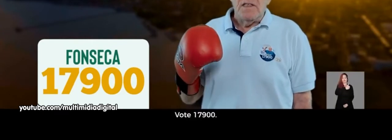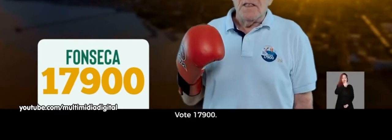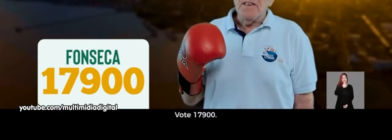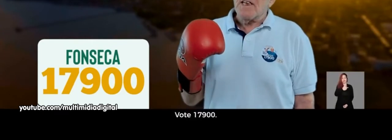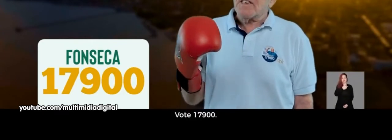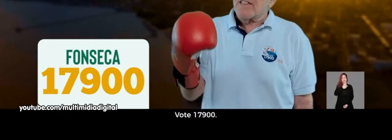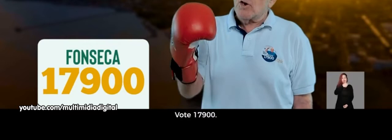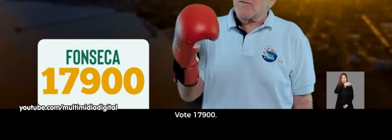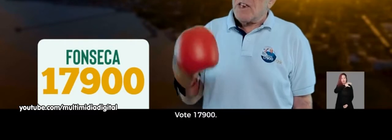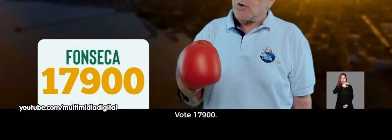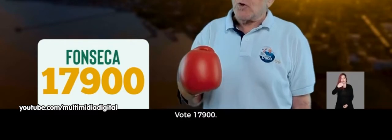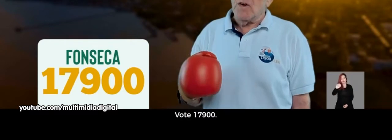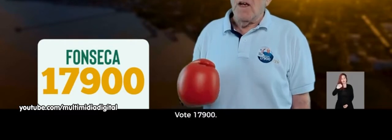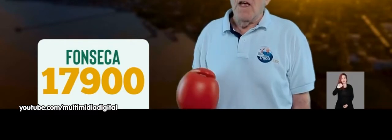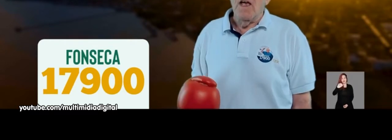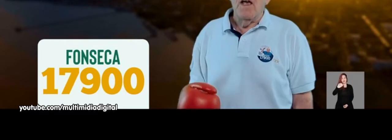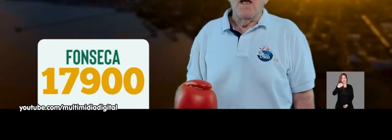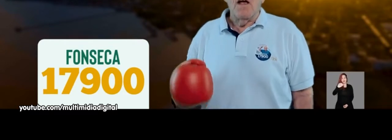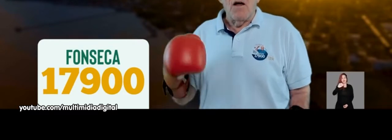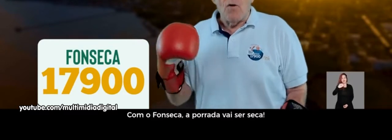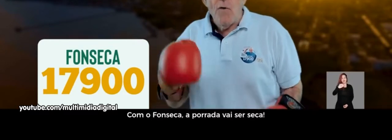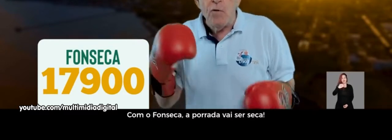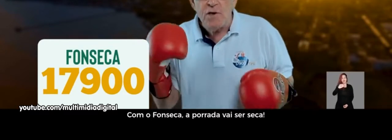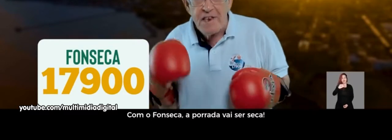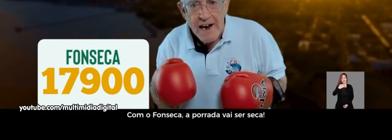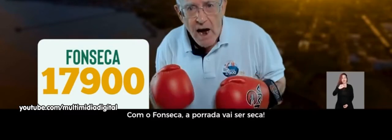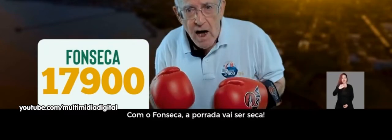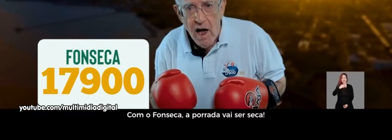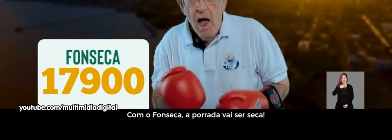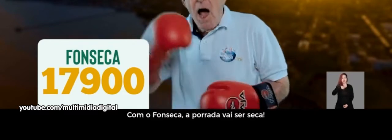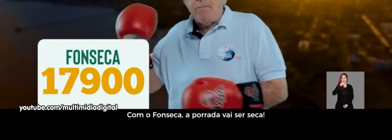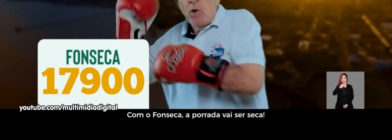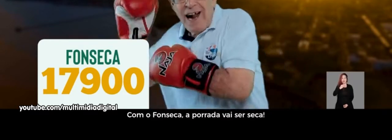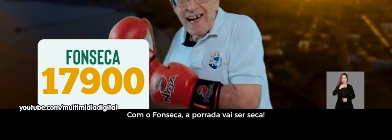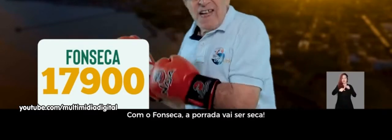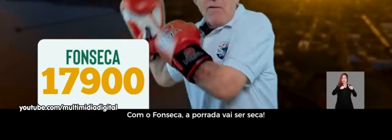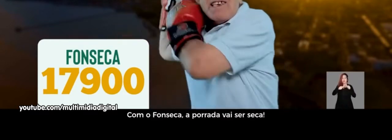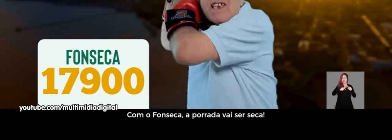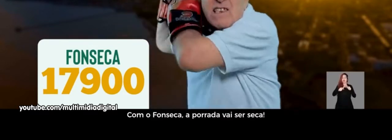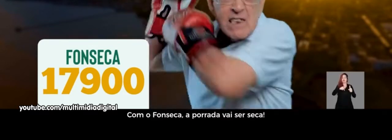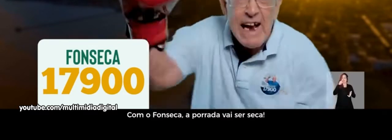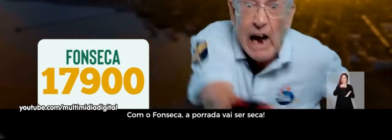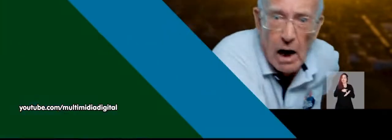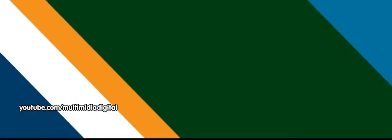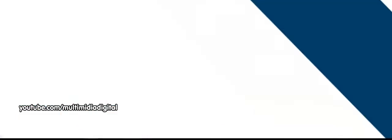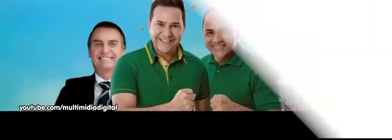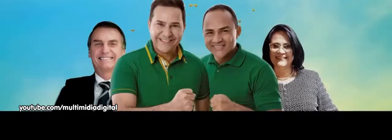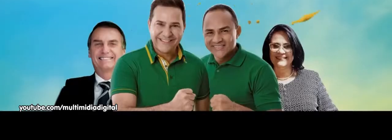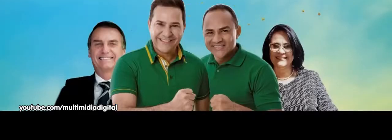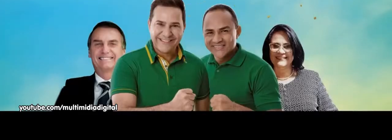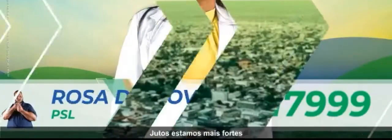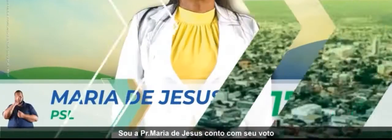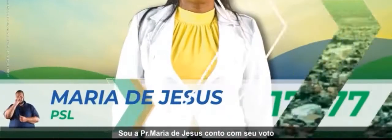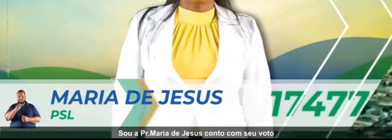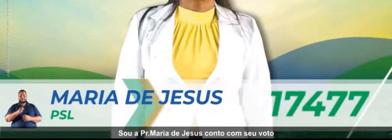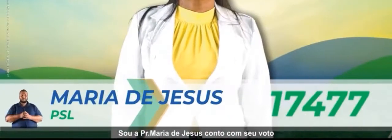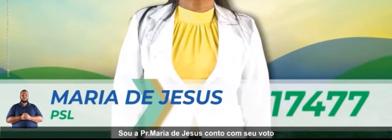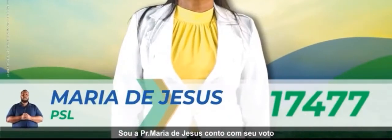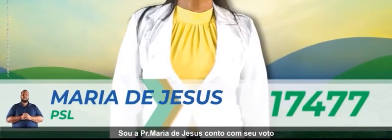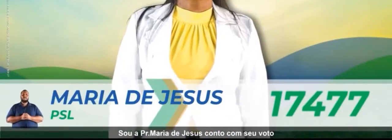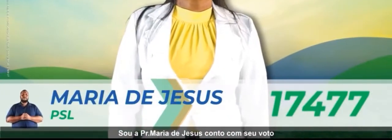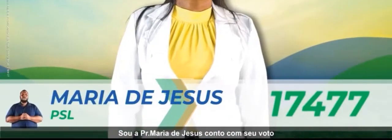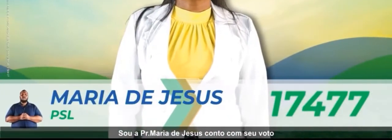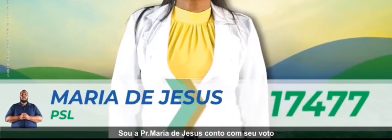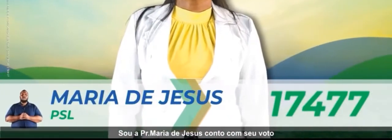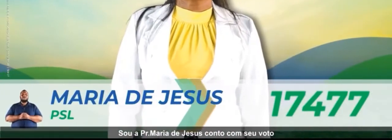17-900. Com fonseca, a porrada vai ser seca! Sua pastora Maria